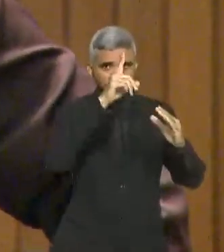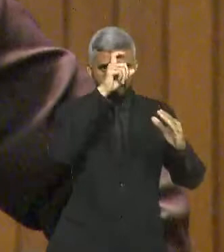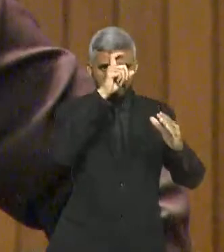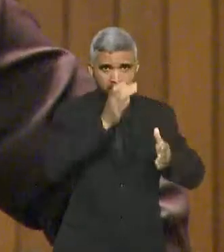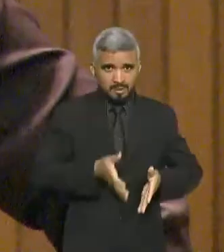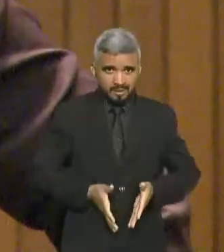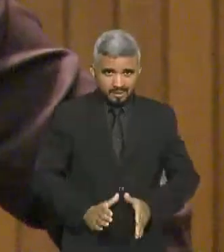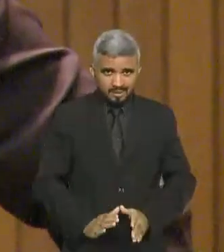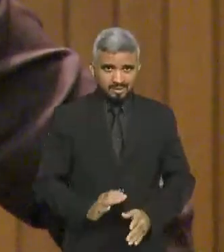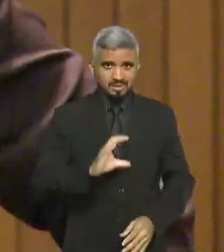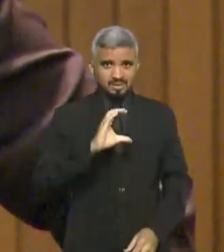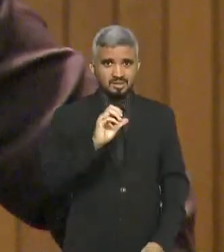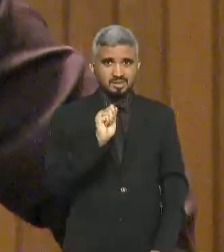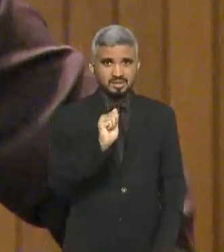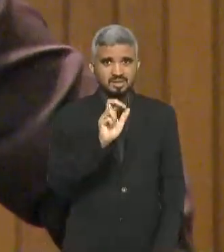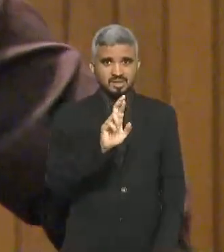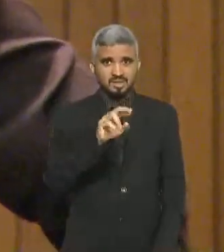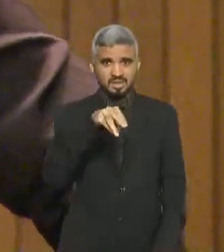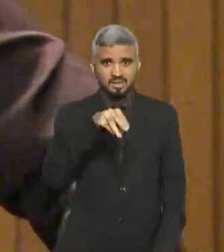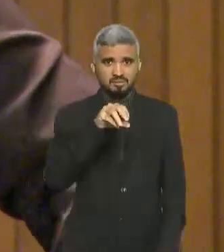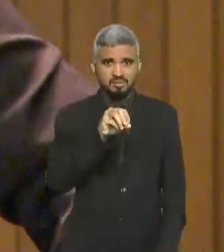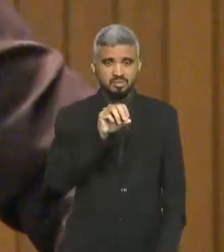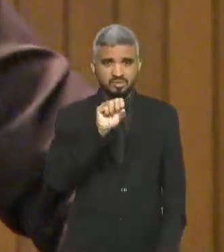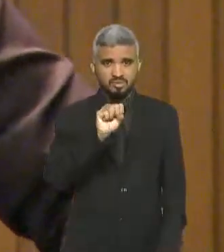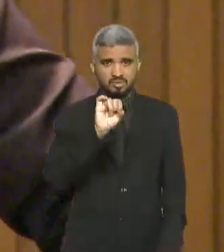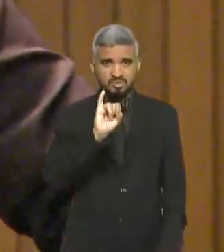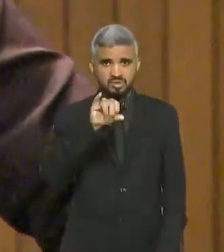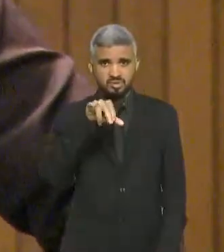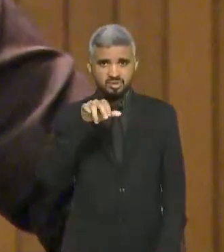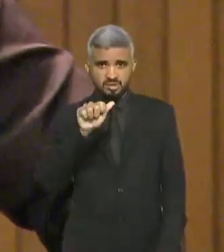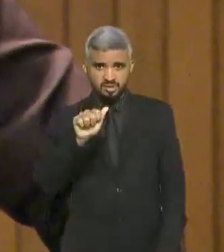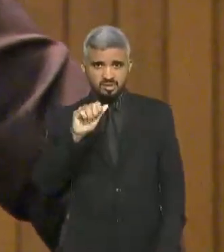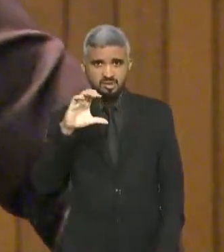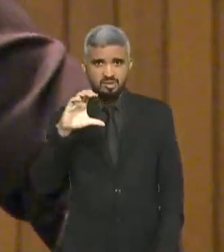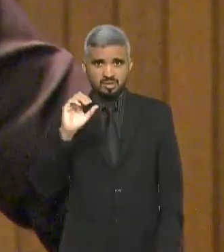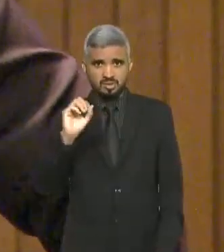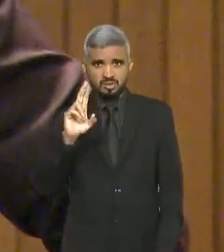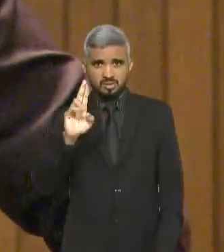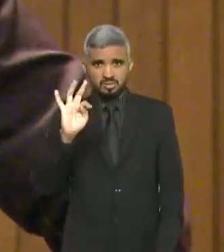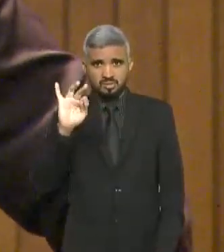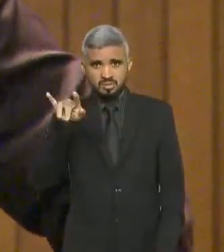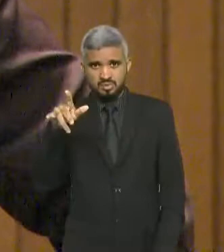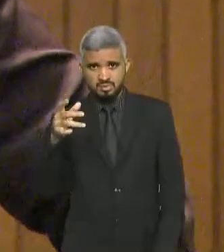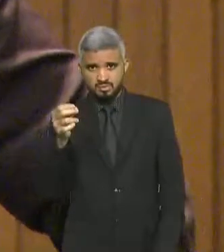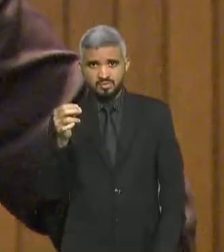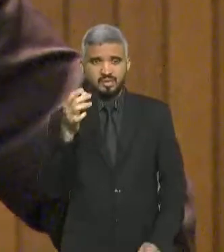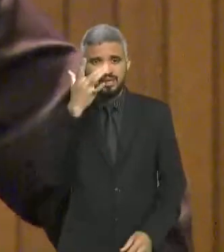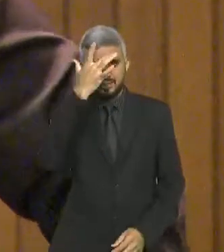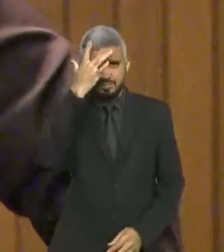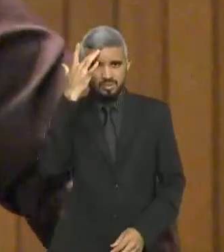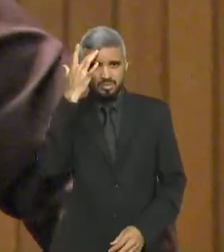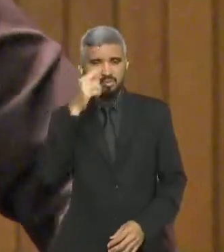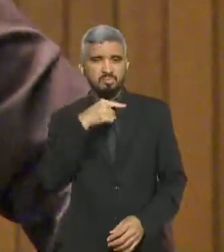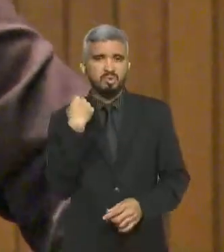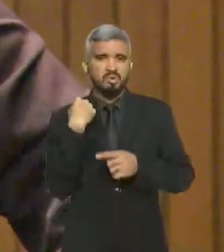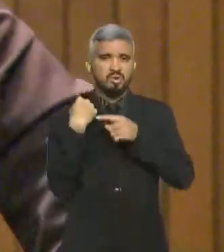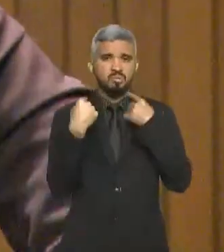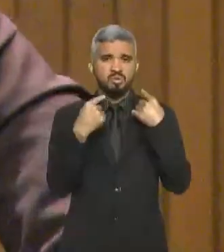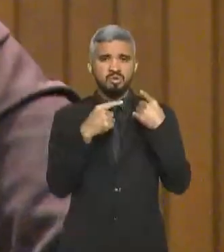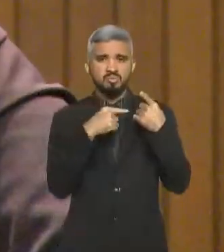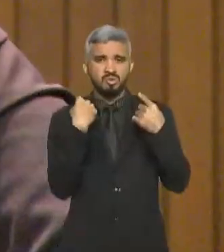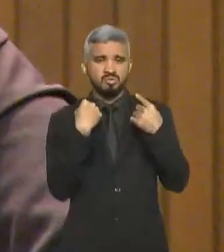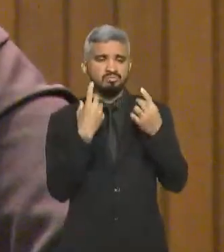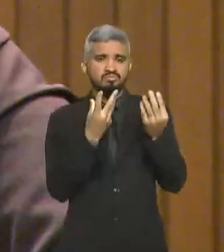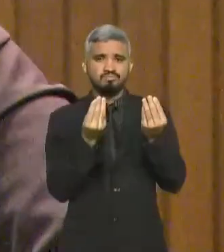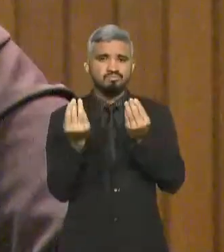infelizmente, atendendo de maneira precária a população de Caxias. As pessoas estão morrendo, as crianças estão morrendo e